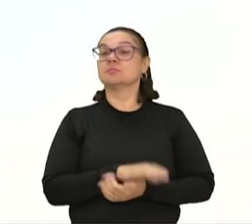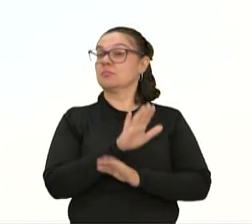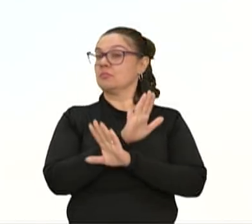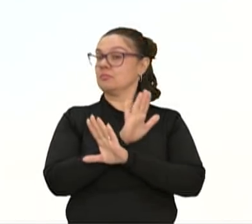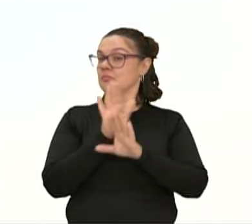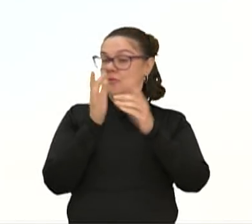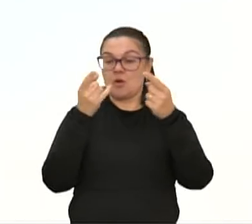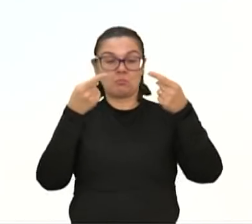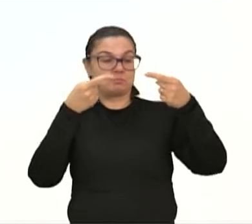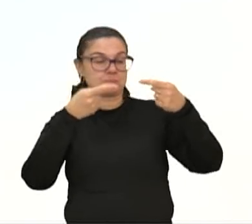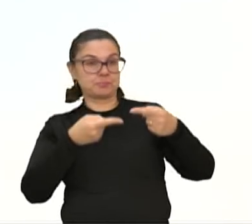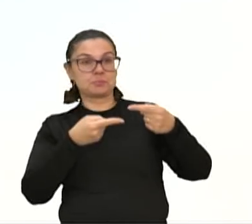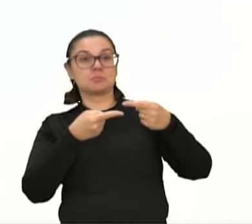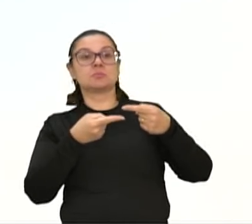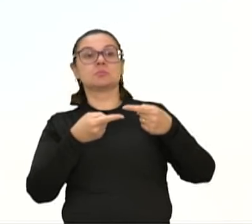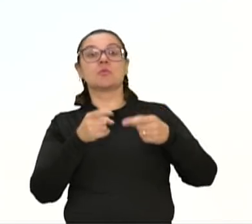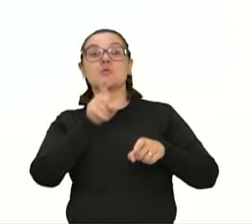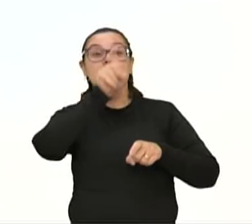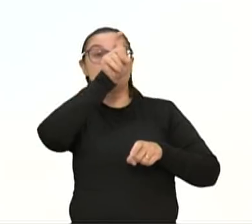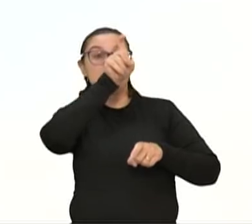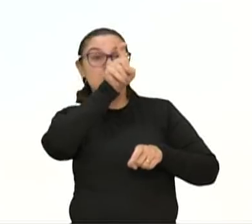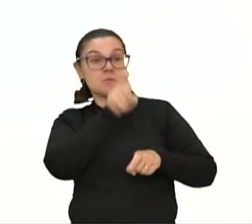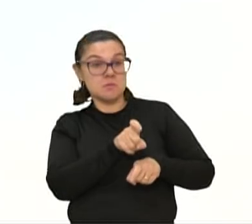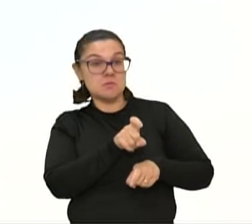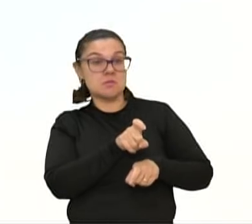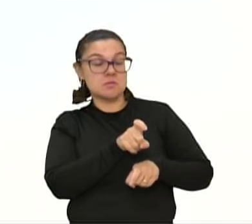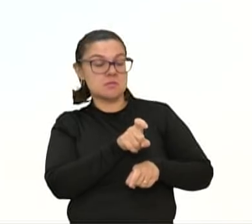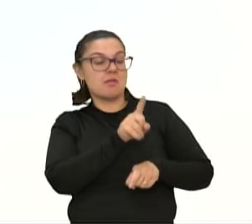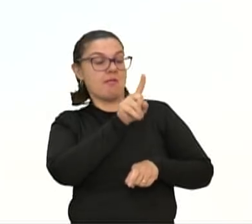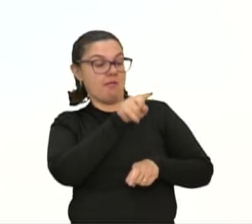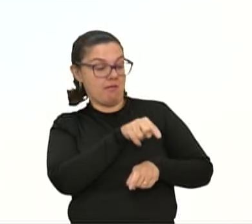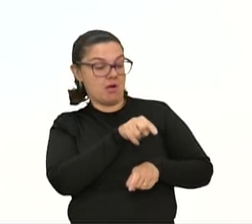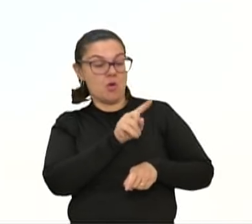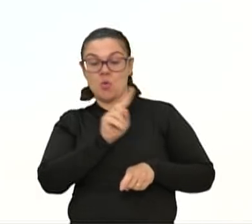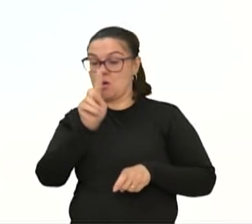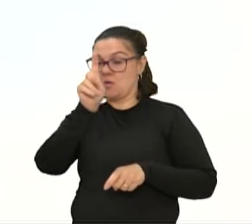Não contradição. O ser é, o não ser não é.